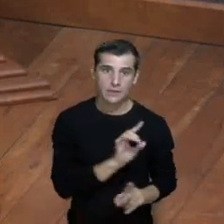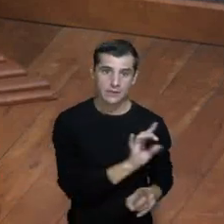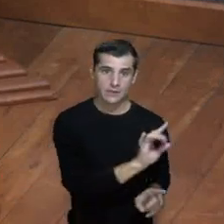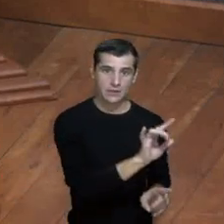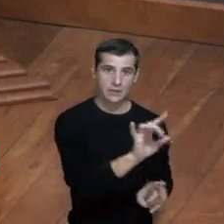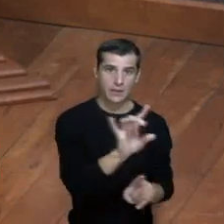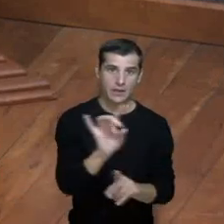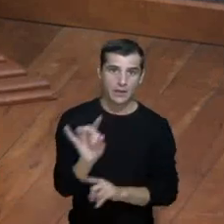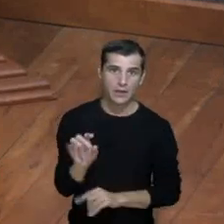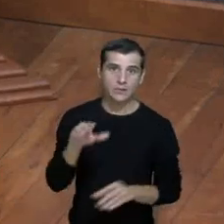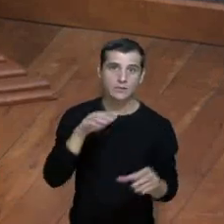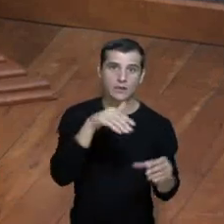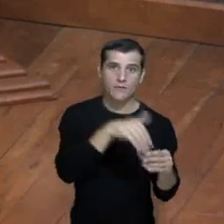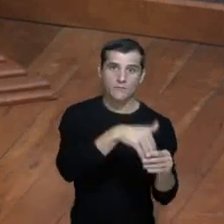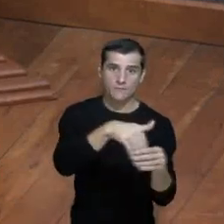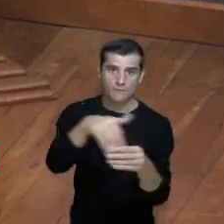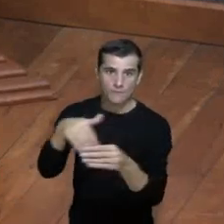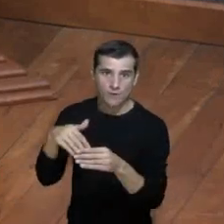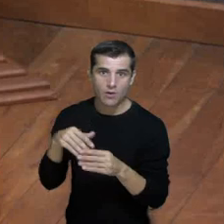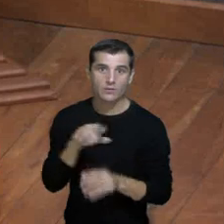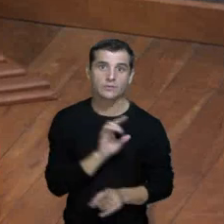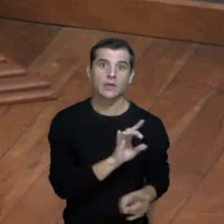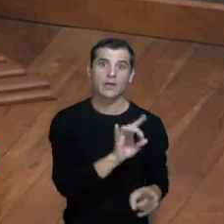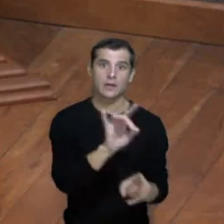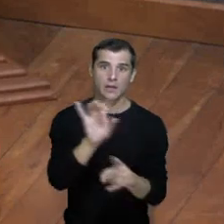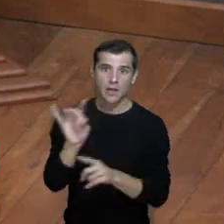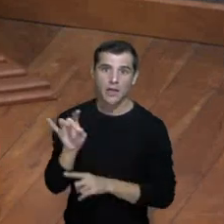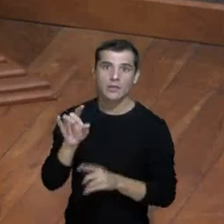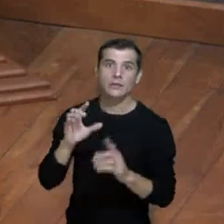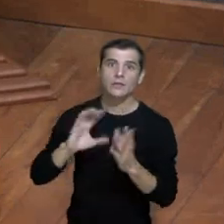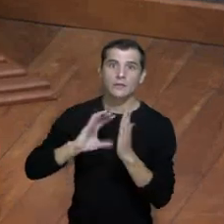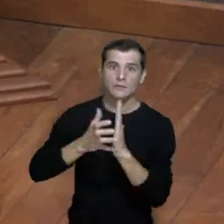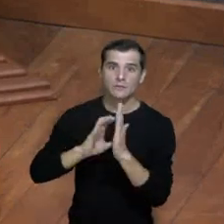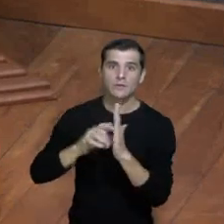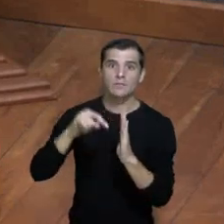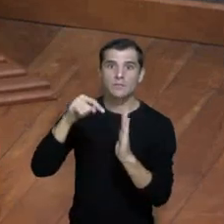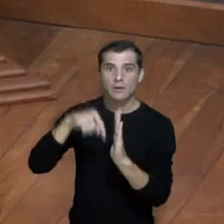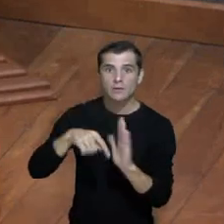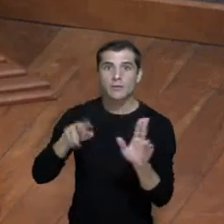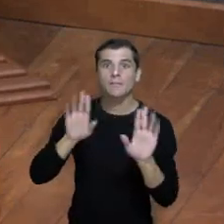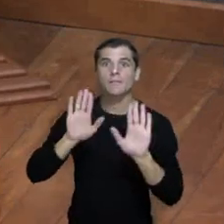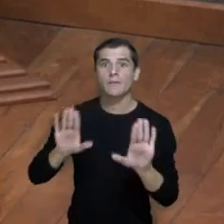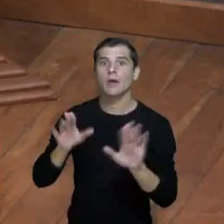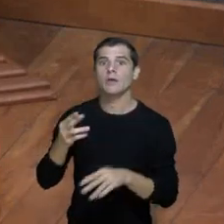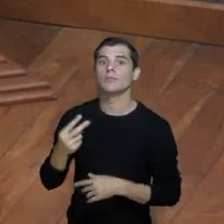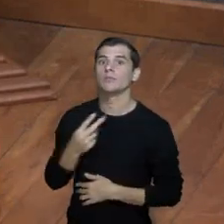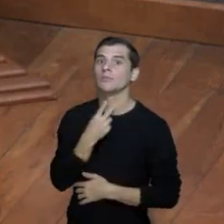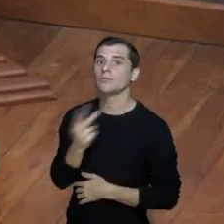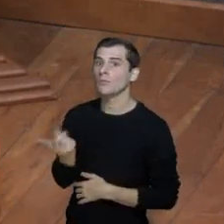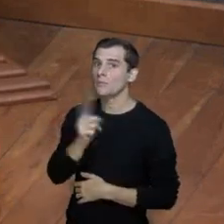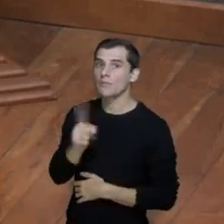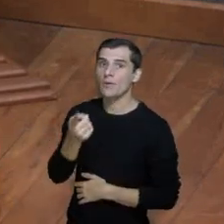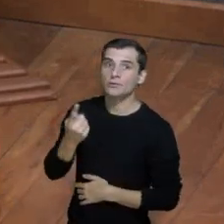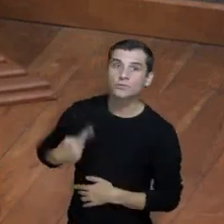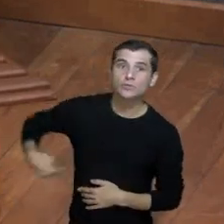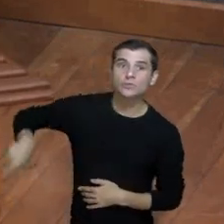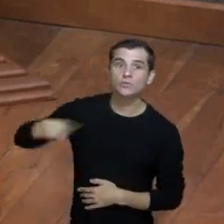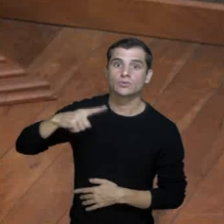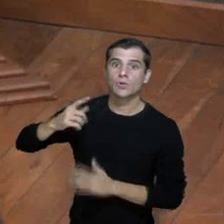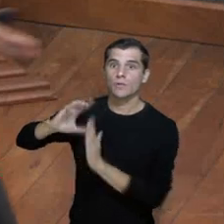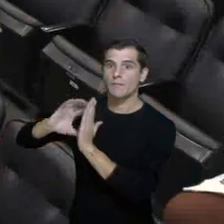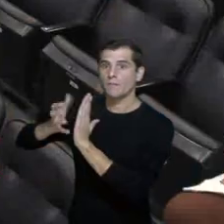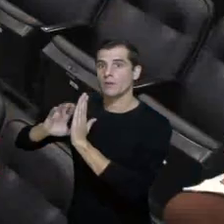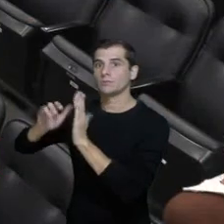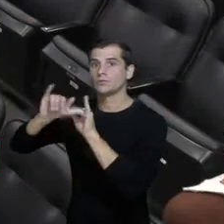um gosta do partido que quiser mas a gente não pode politizar o nosso projeto educativo então não não aqui não